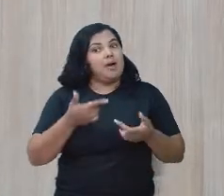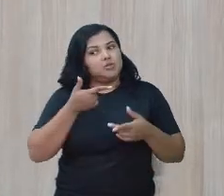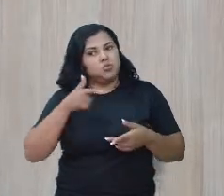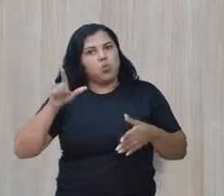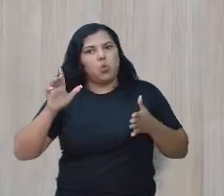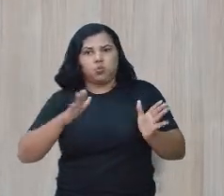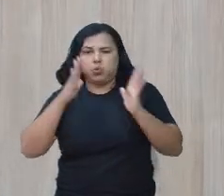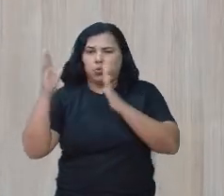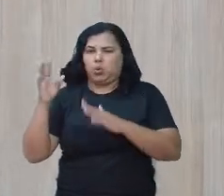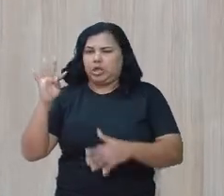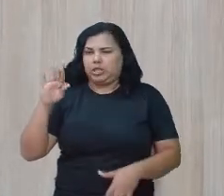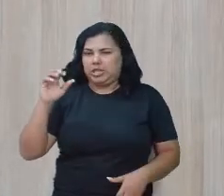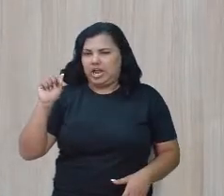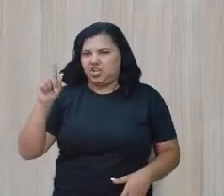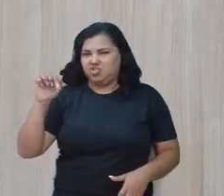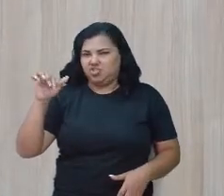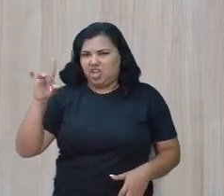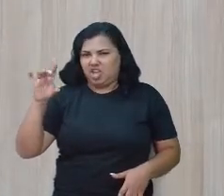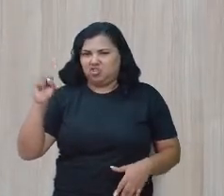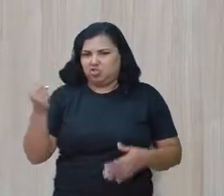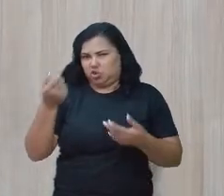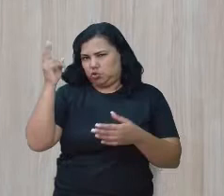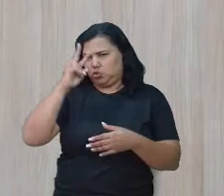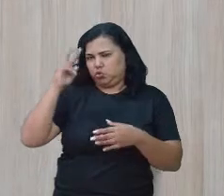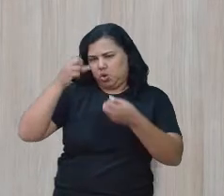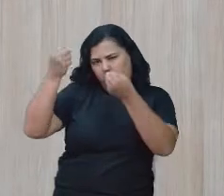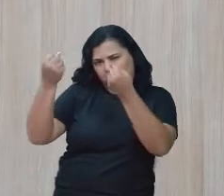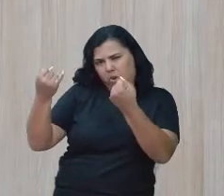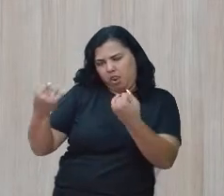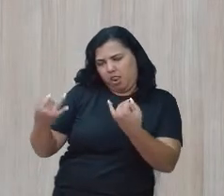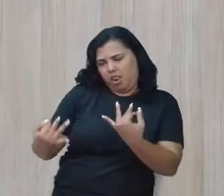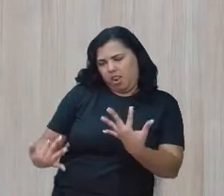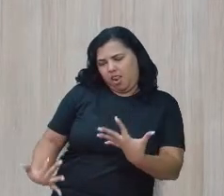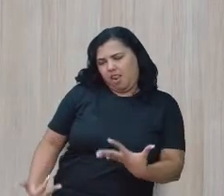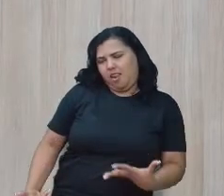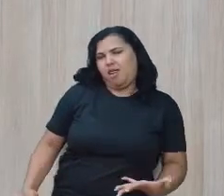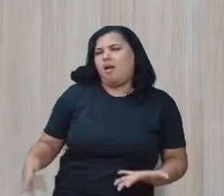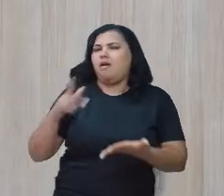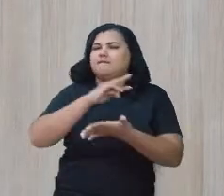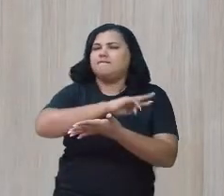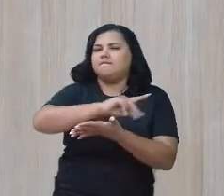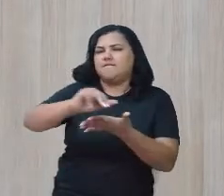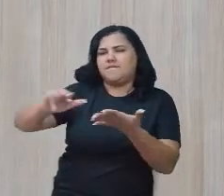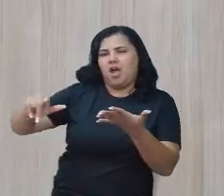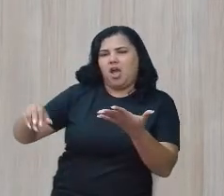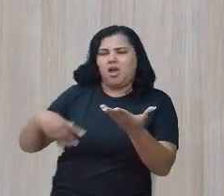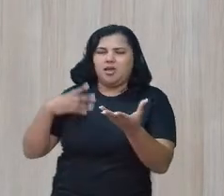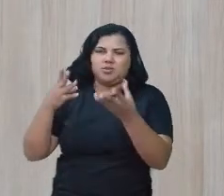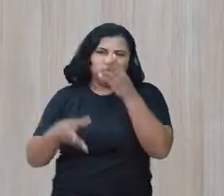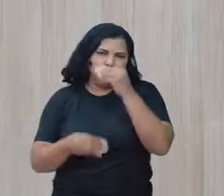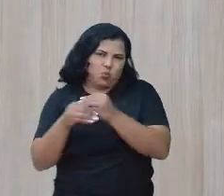grandes histórias, né? Aquelas histórias heróicas e cheias de